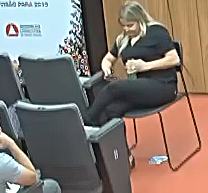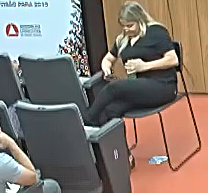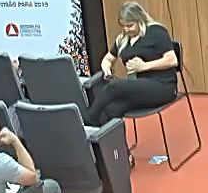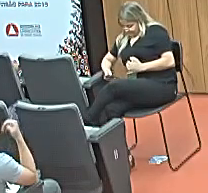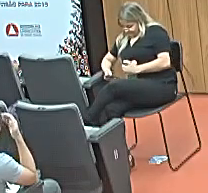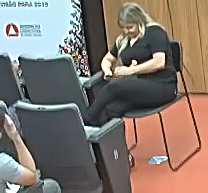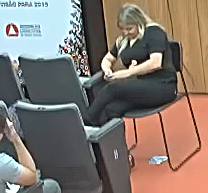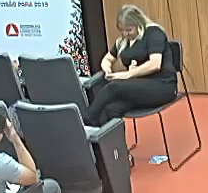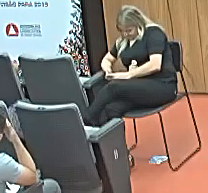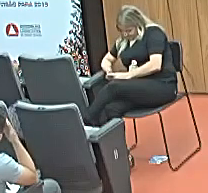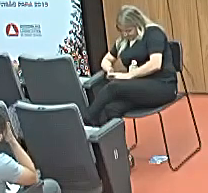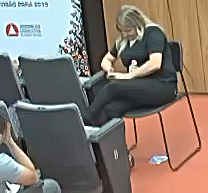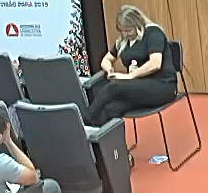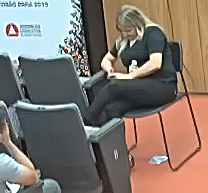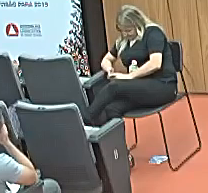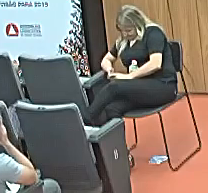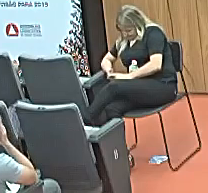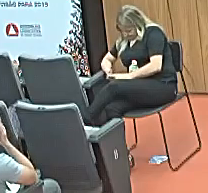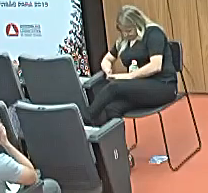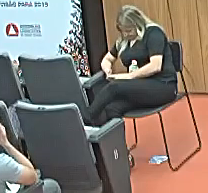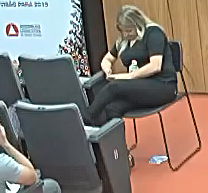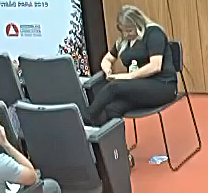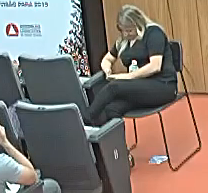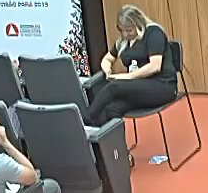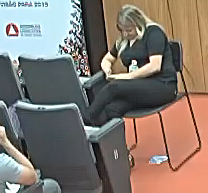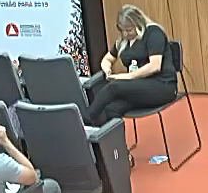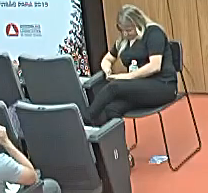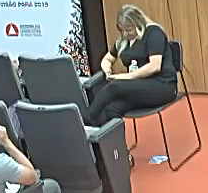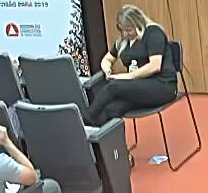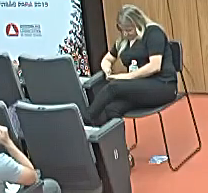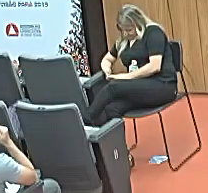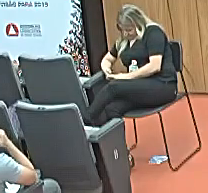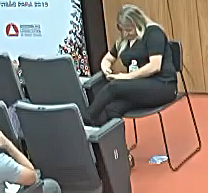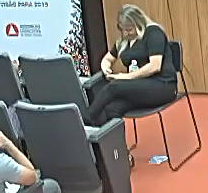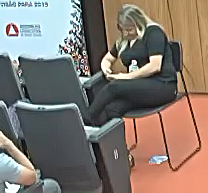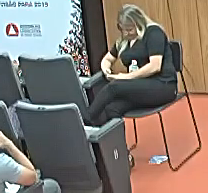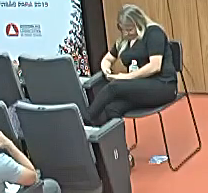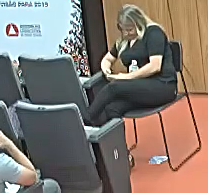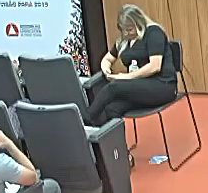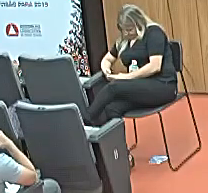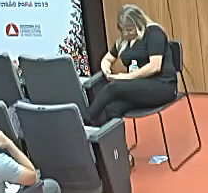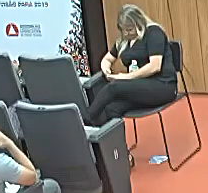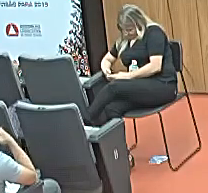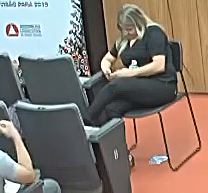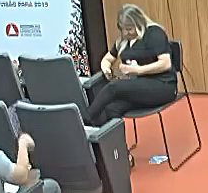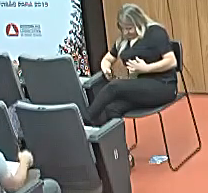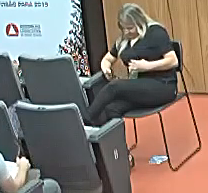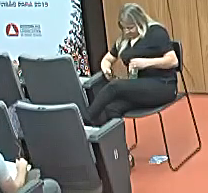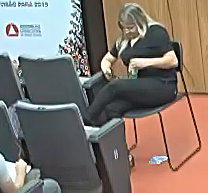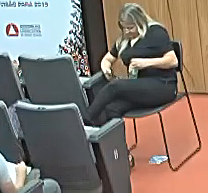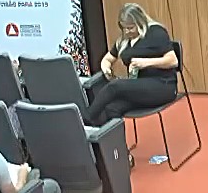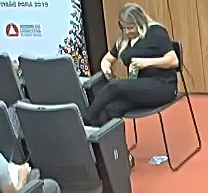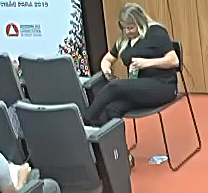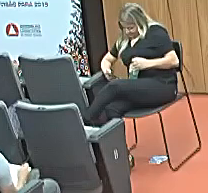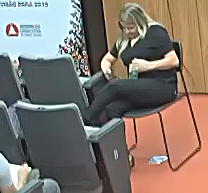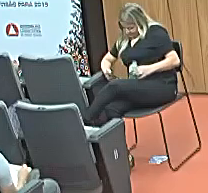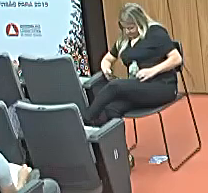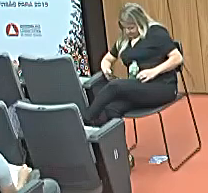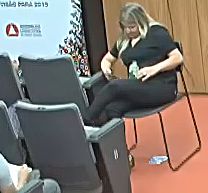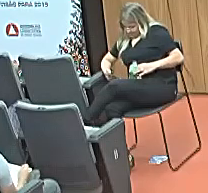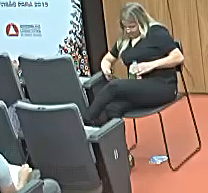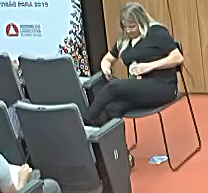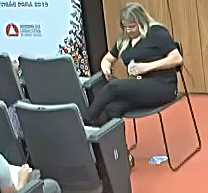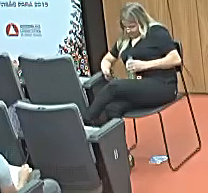aprovação das moções que se seguem neoci participantes do sobre o subgrupo recursos hídricos regularização fundiária do grupo de trabalho